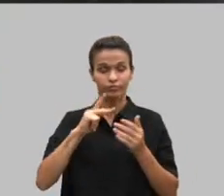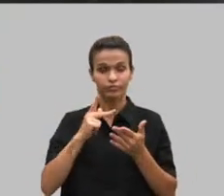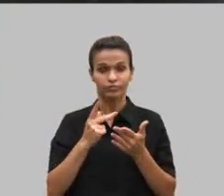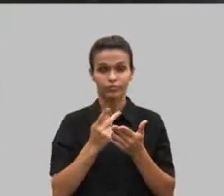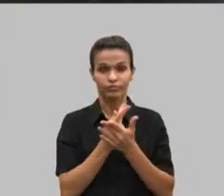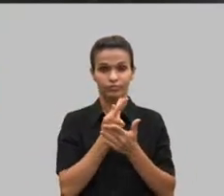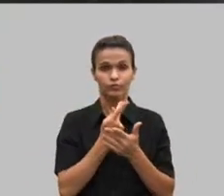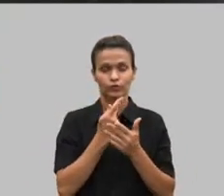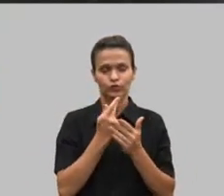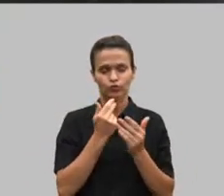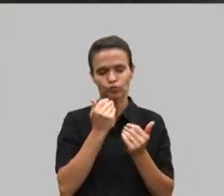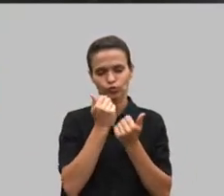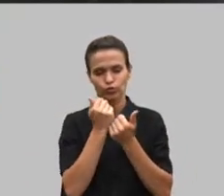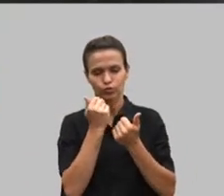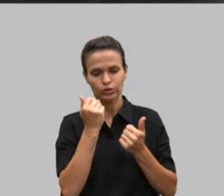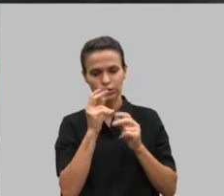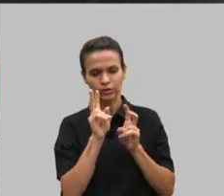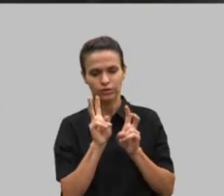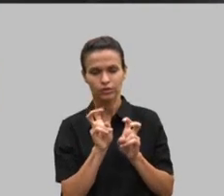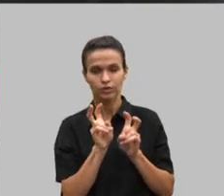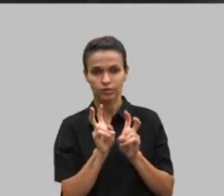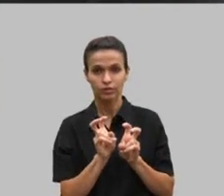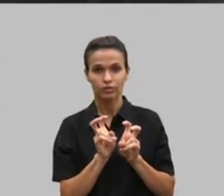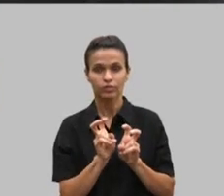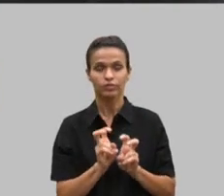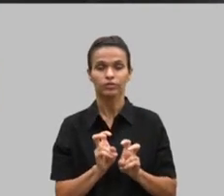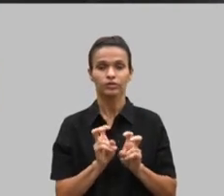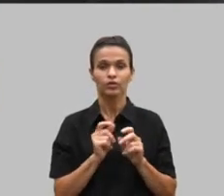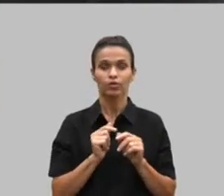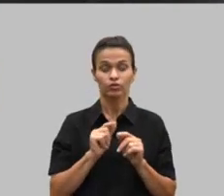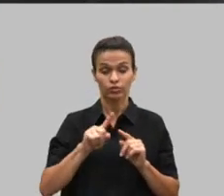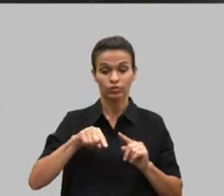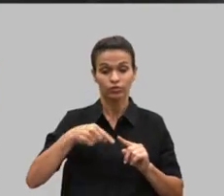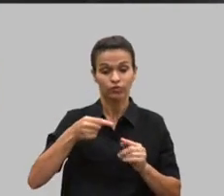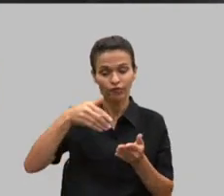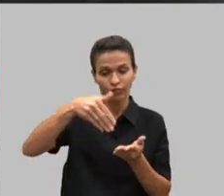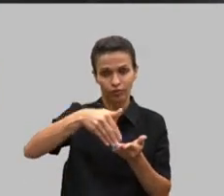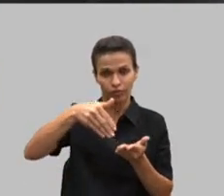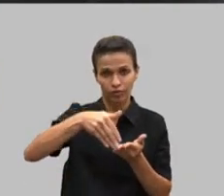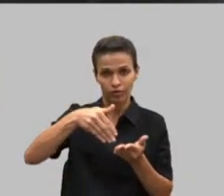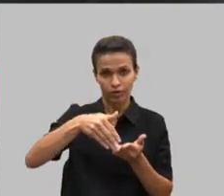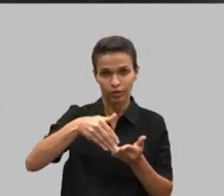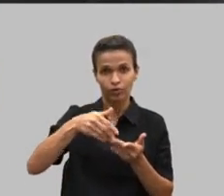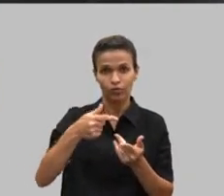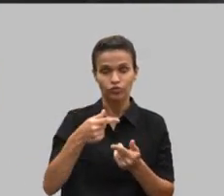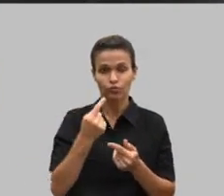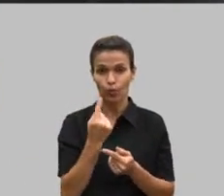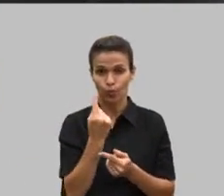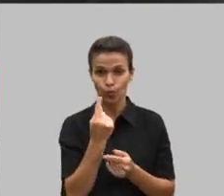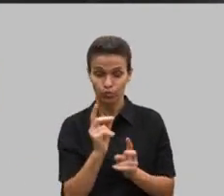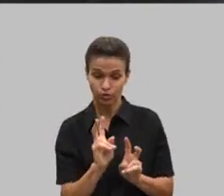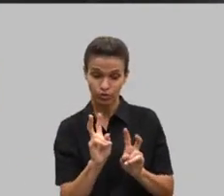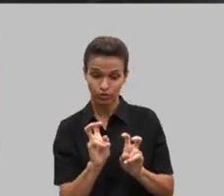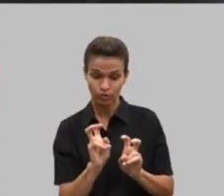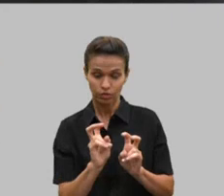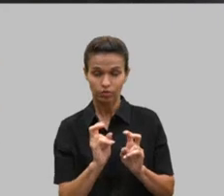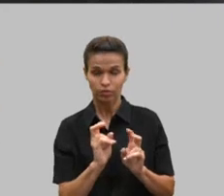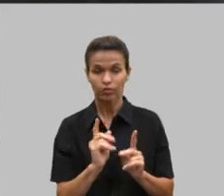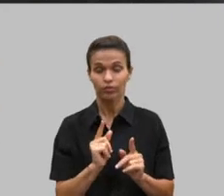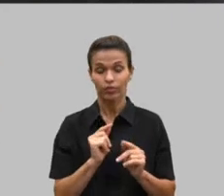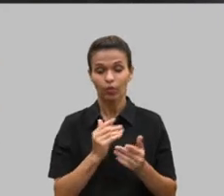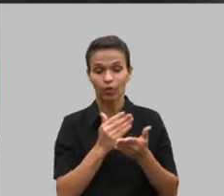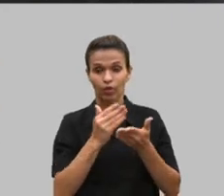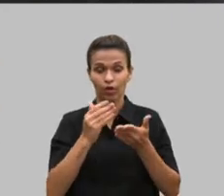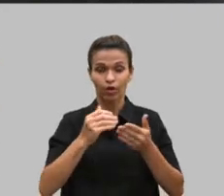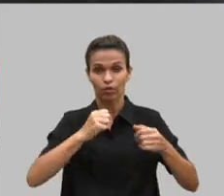subtemas ou seja somente após encerrada deliberação e priorização de um subtema será iniciada o